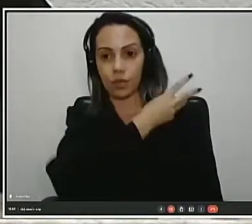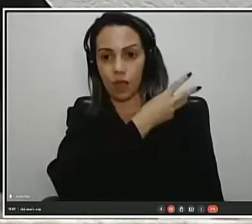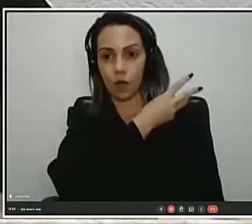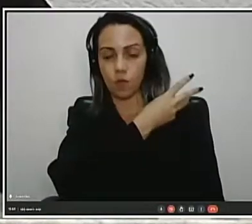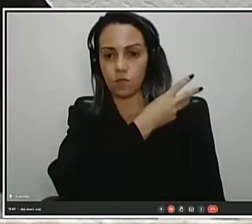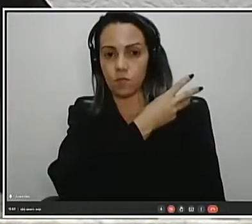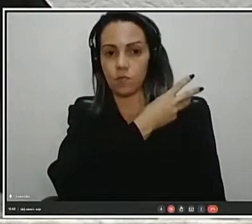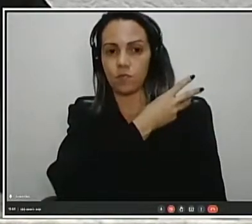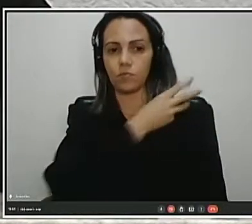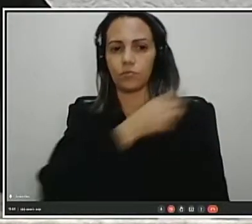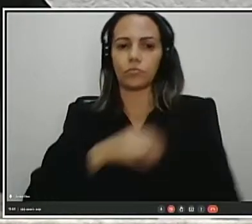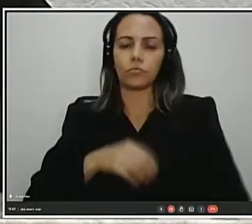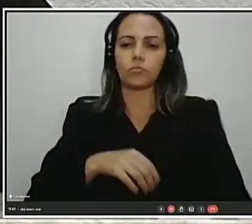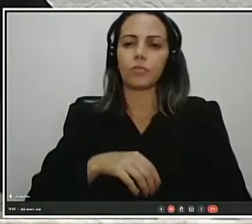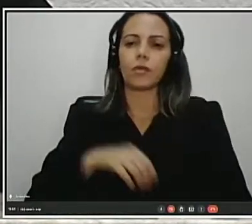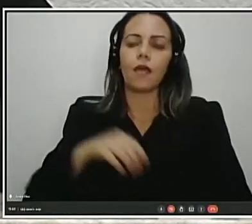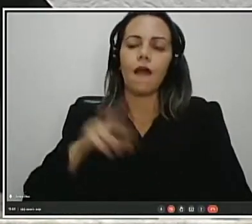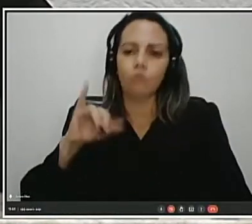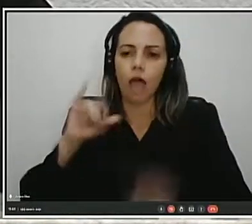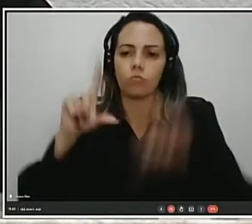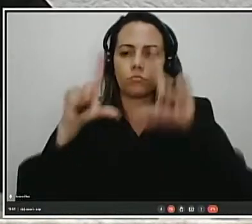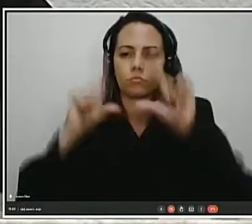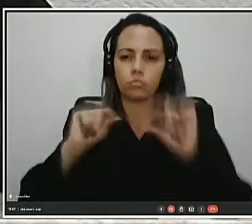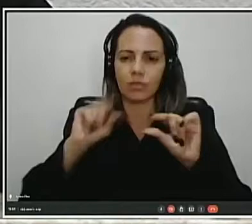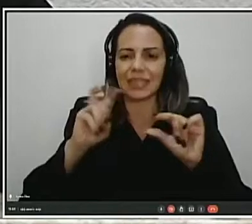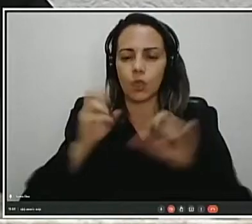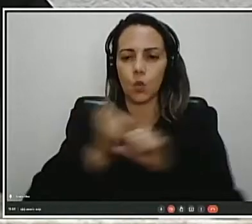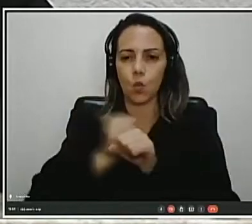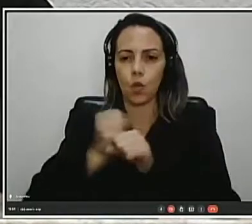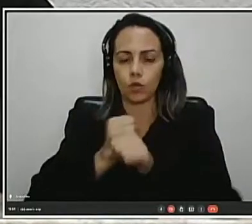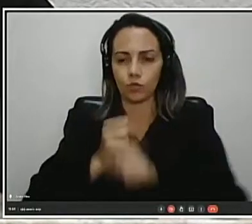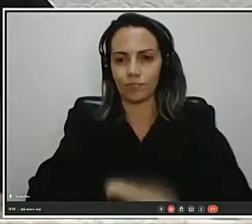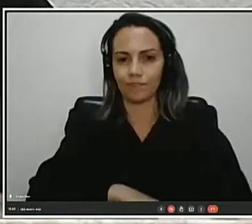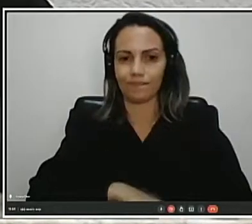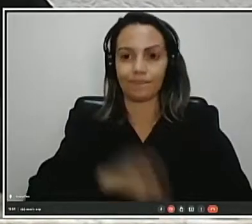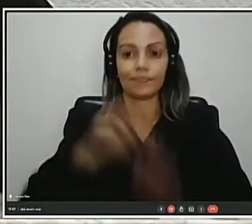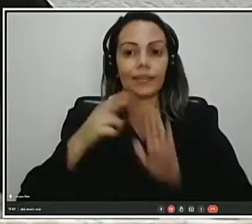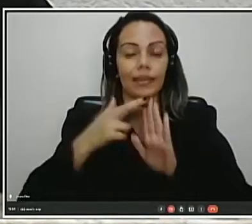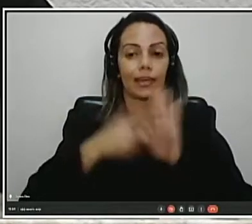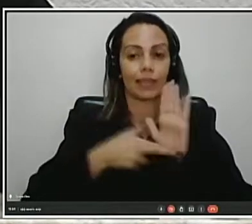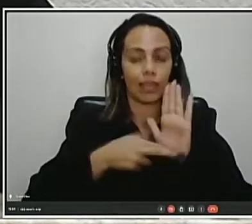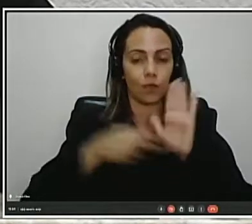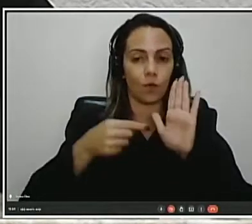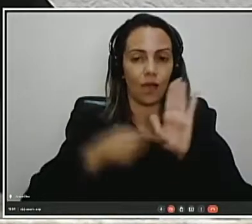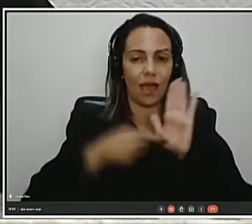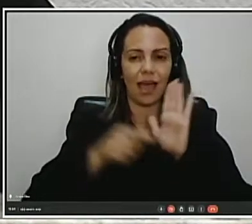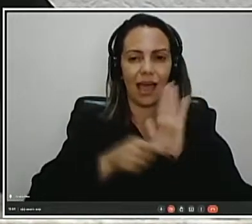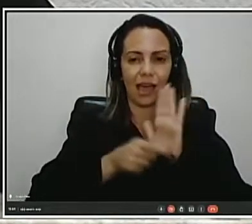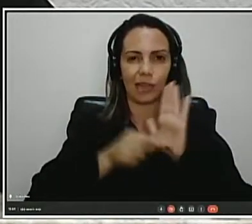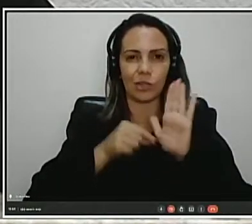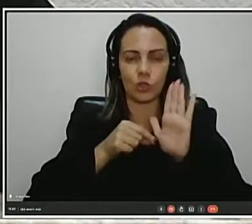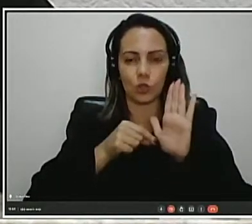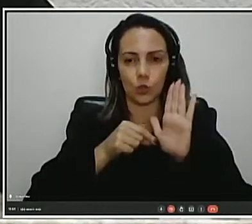de contribuição em 5 anos. Considerar a seguinte redação no artigo